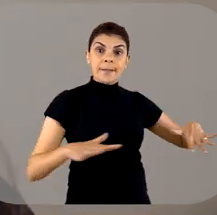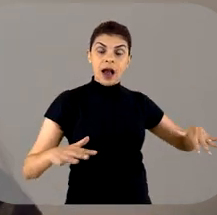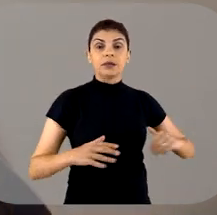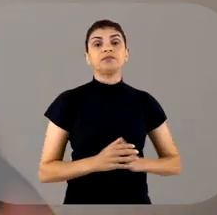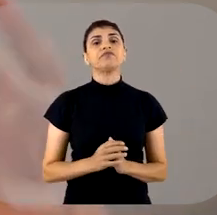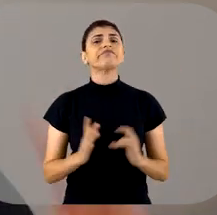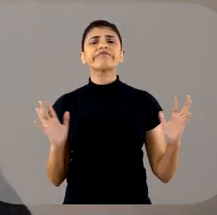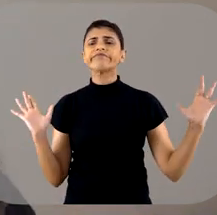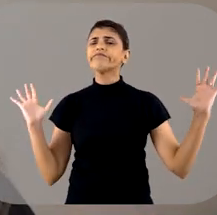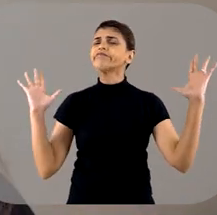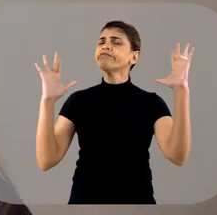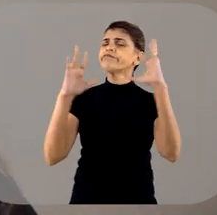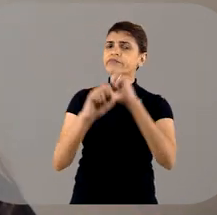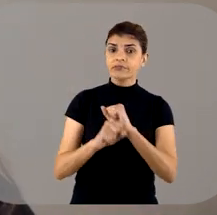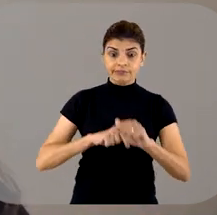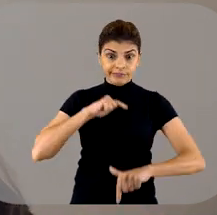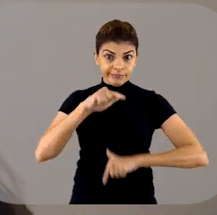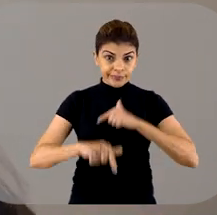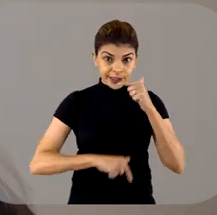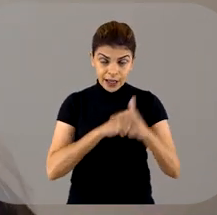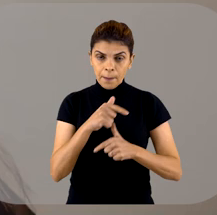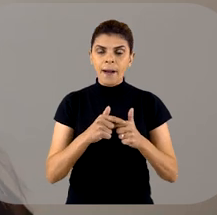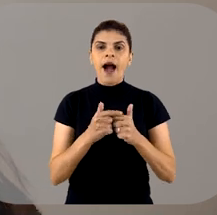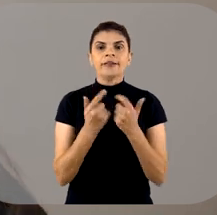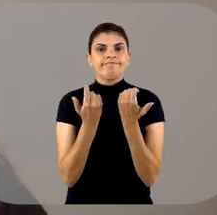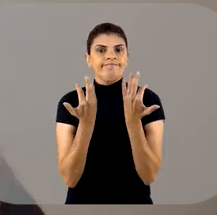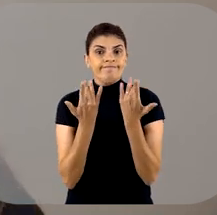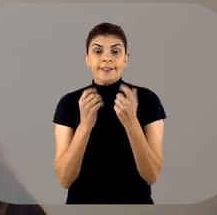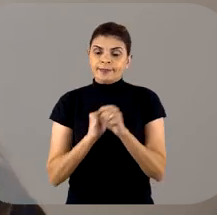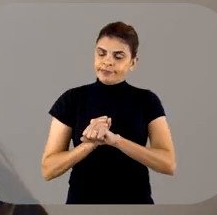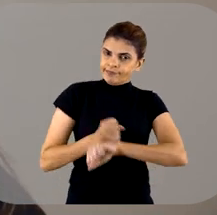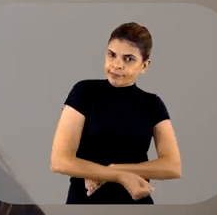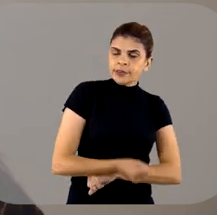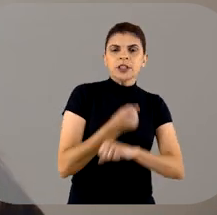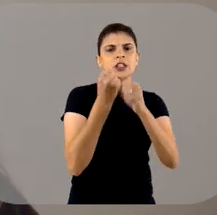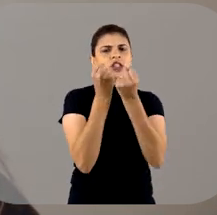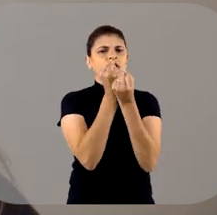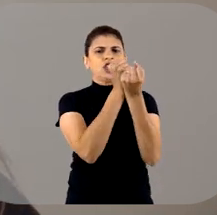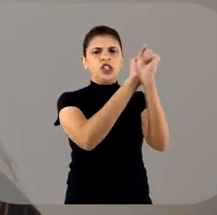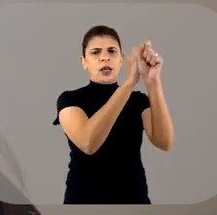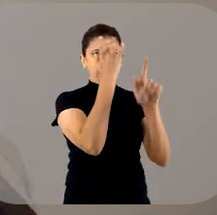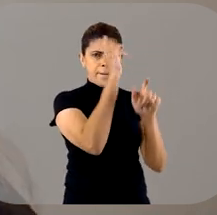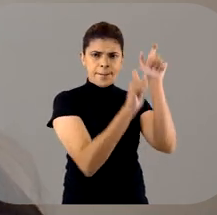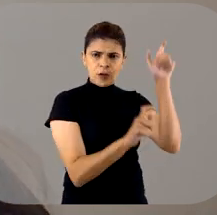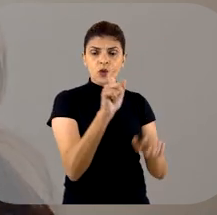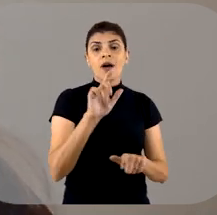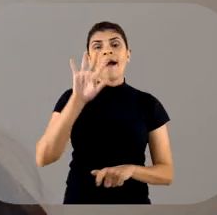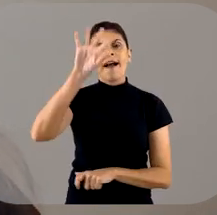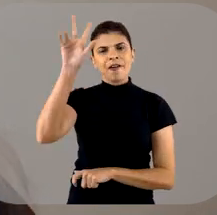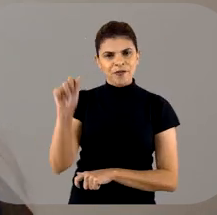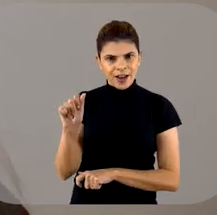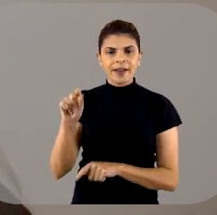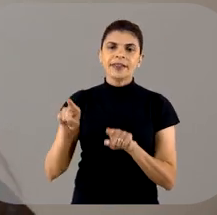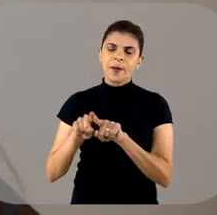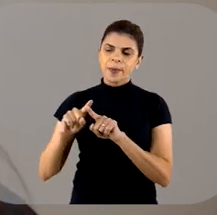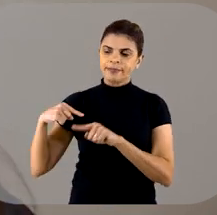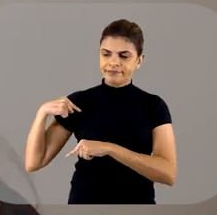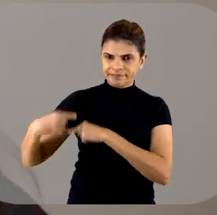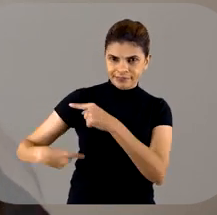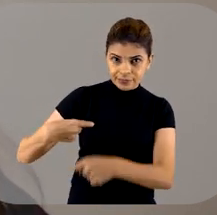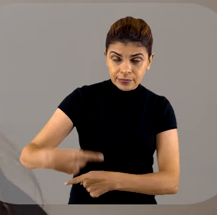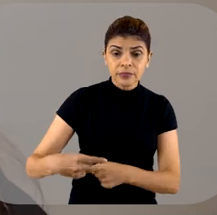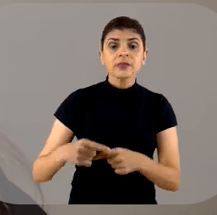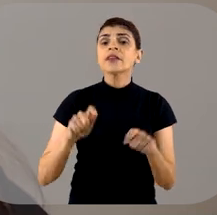Enfim, todas as atividades manuais eram feitas por escravizados, que eram os africanos e seus